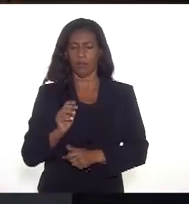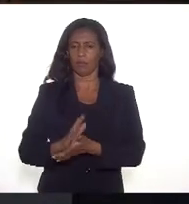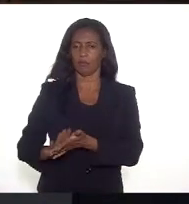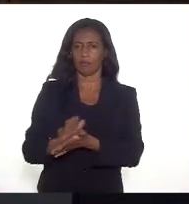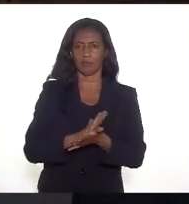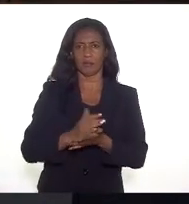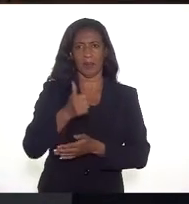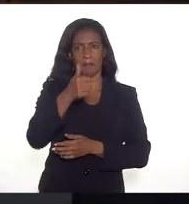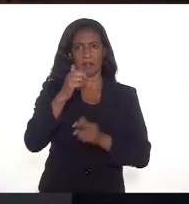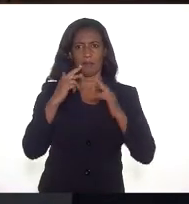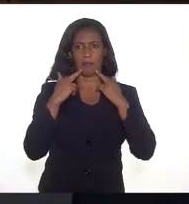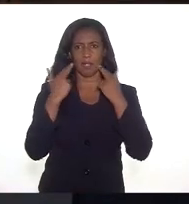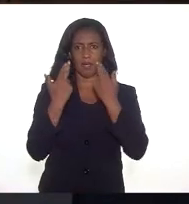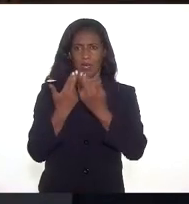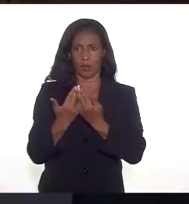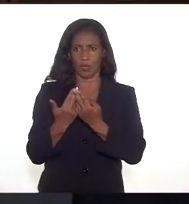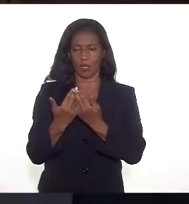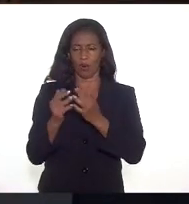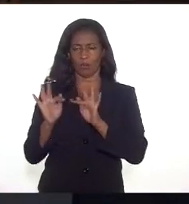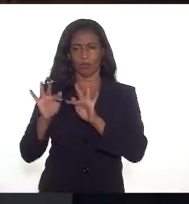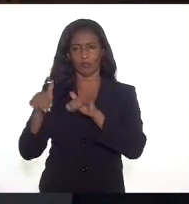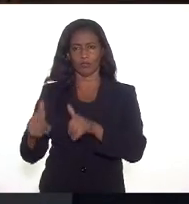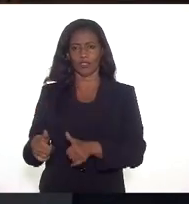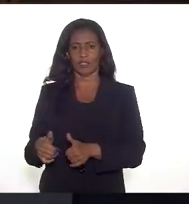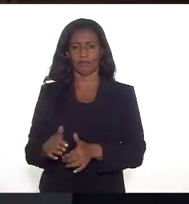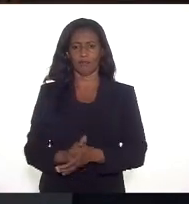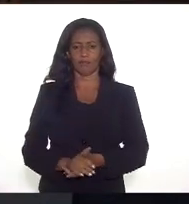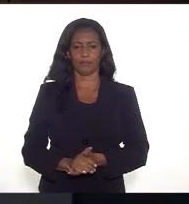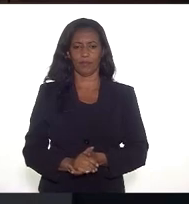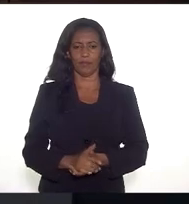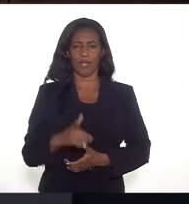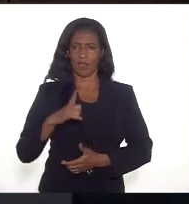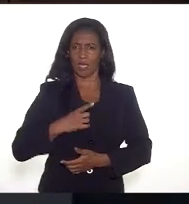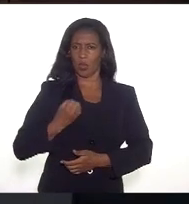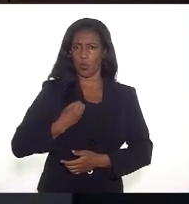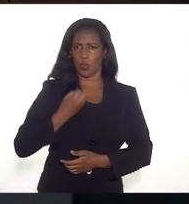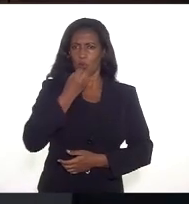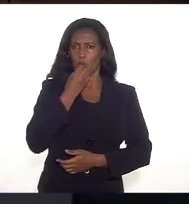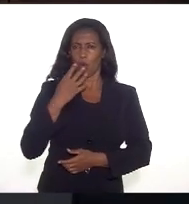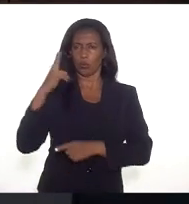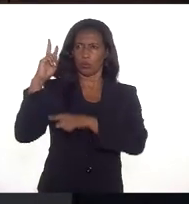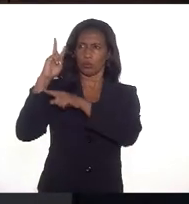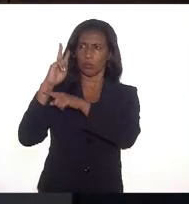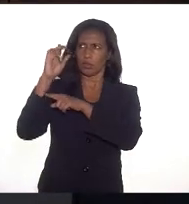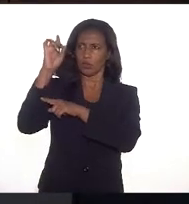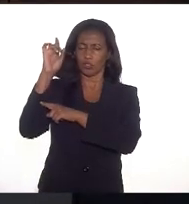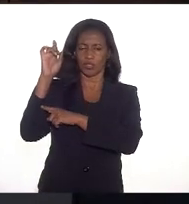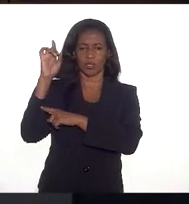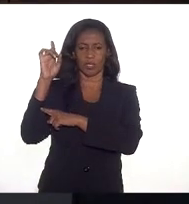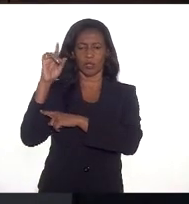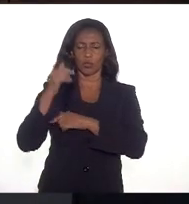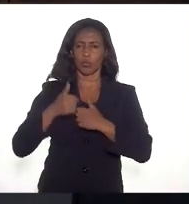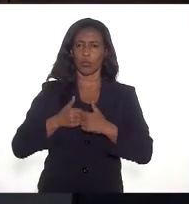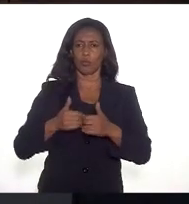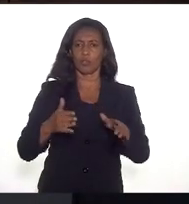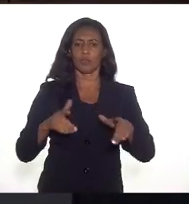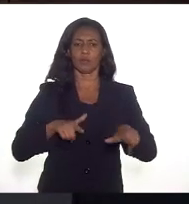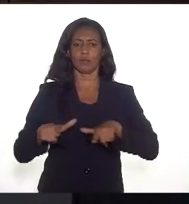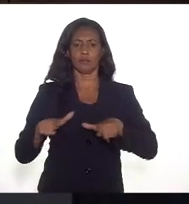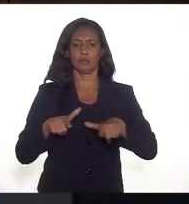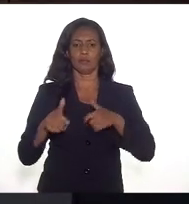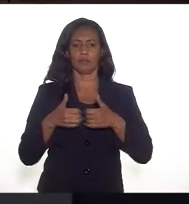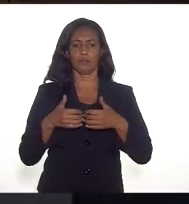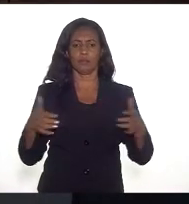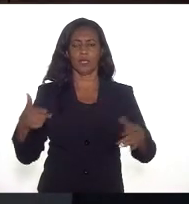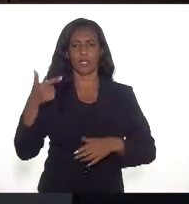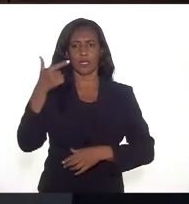na primeira sessão extraordinária, a mesma está encerrada. Havendo número legal e sob a proteção de Deus, iniciamos os nossos trabalhos. Está aberta